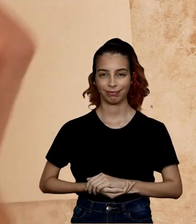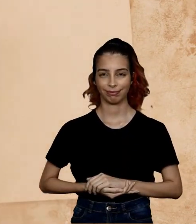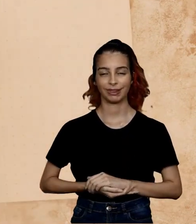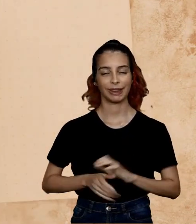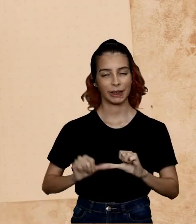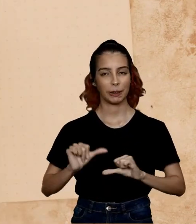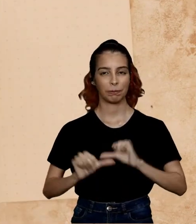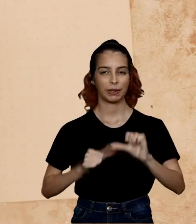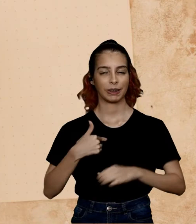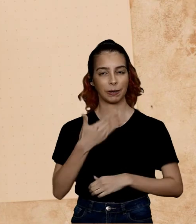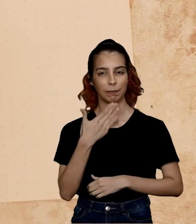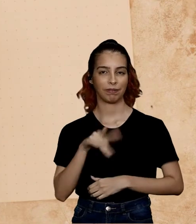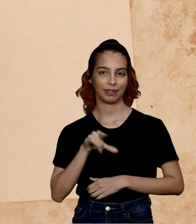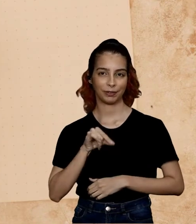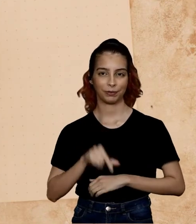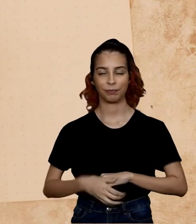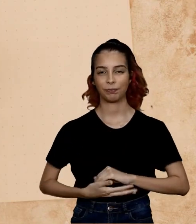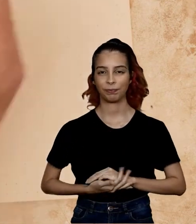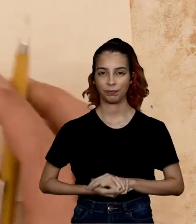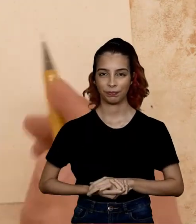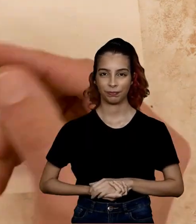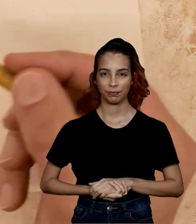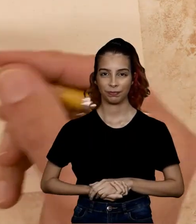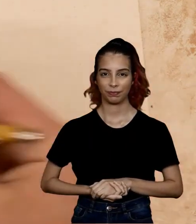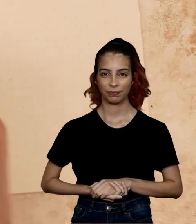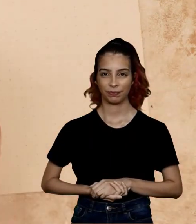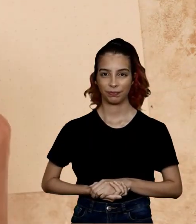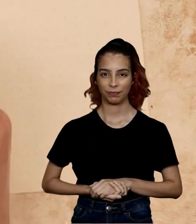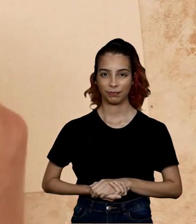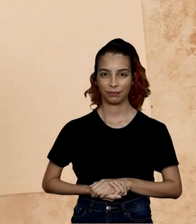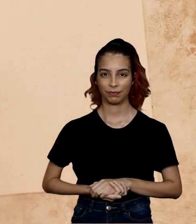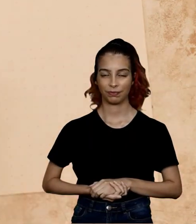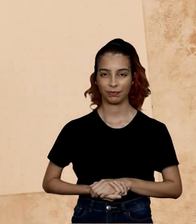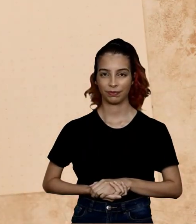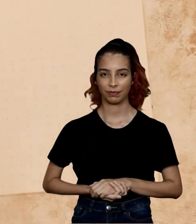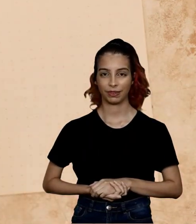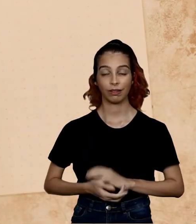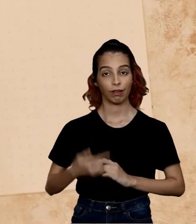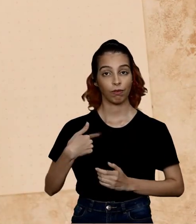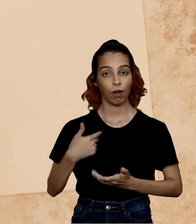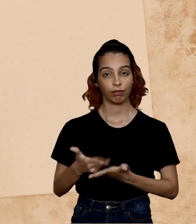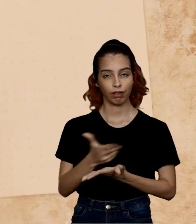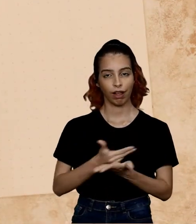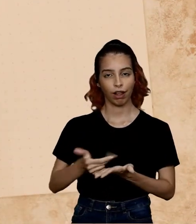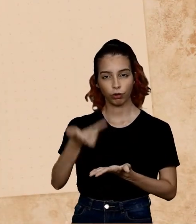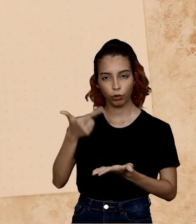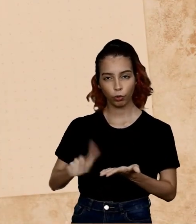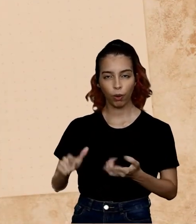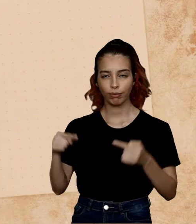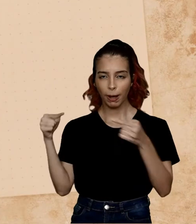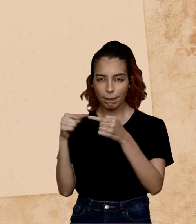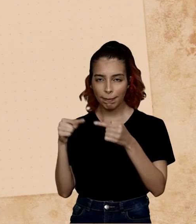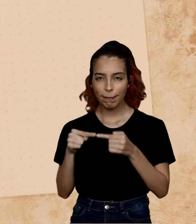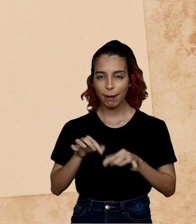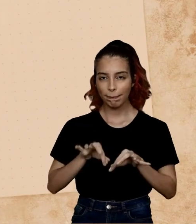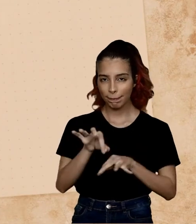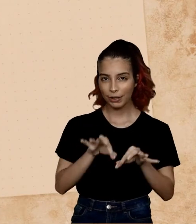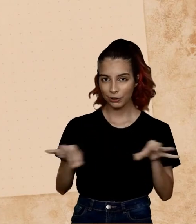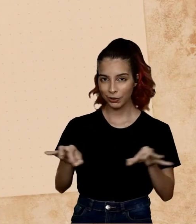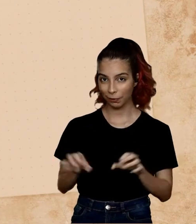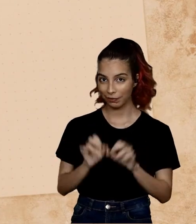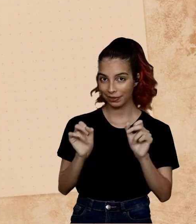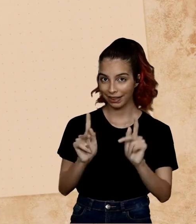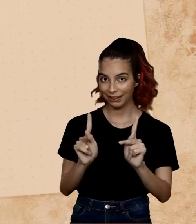que eu decidi fazer. Então eu vou redesenhar agora com as minhas medidas, tá?